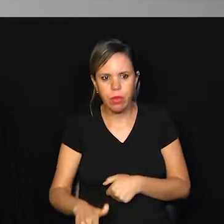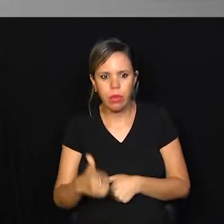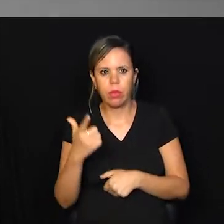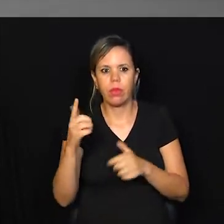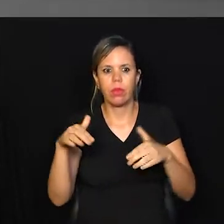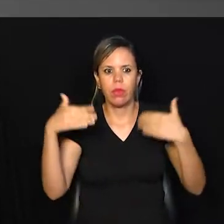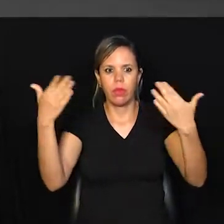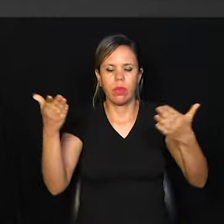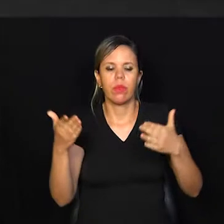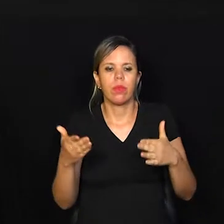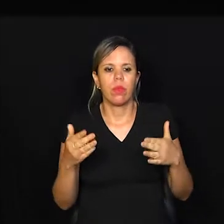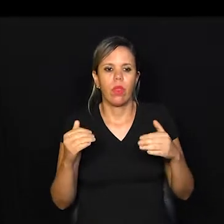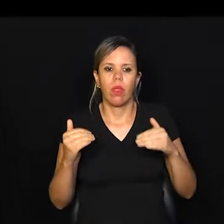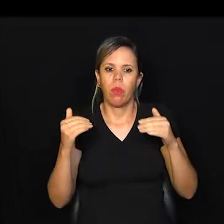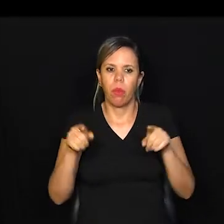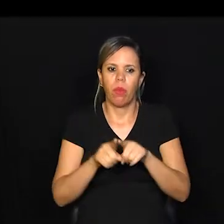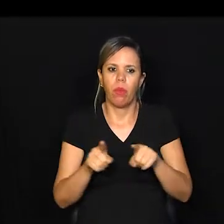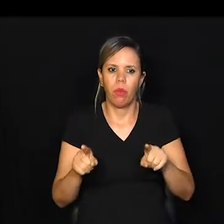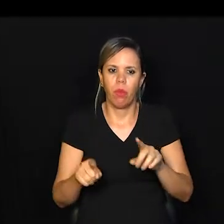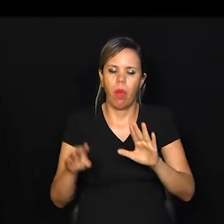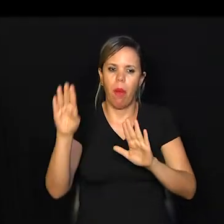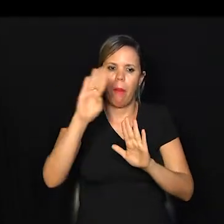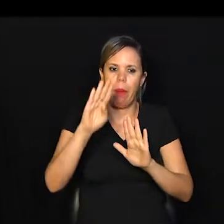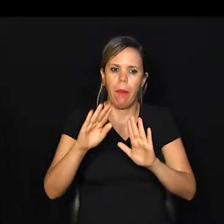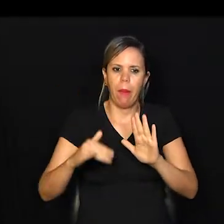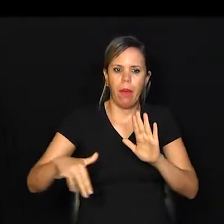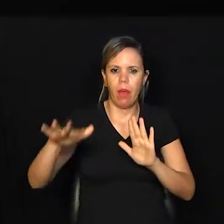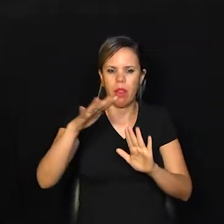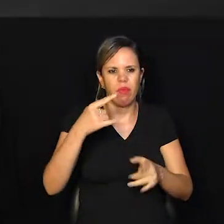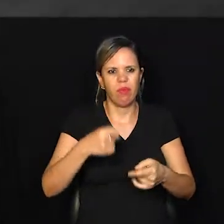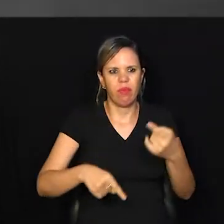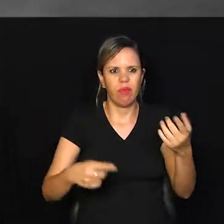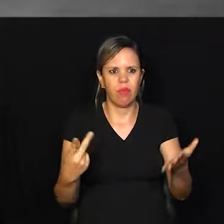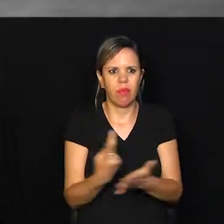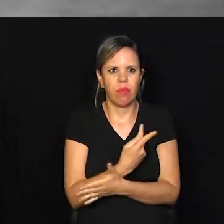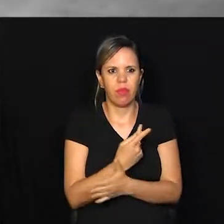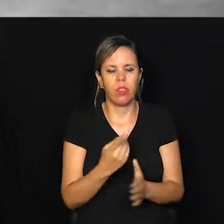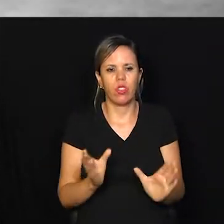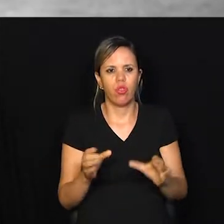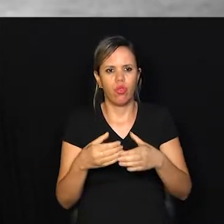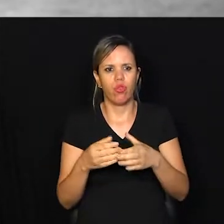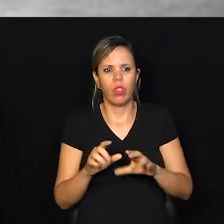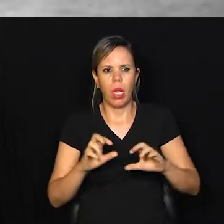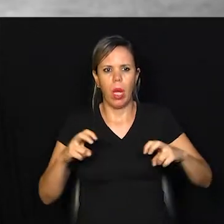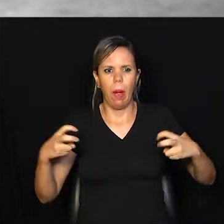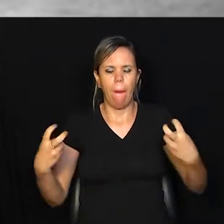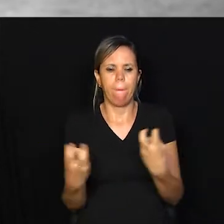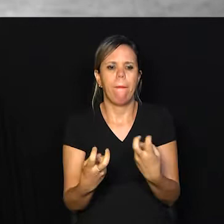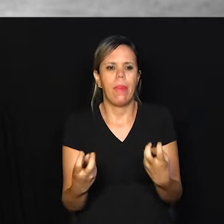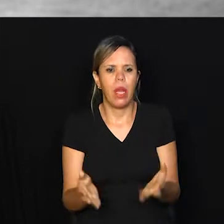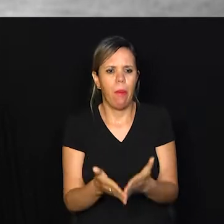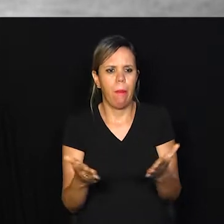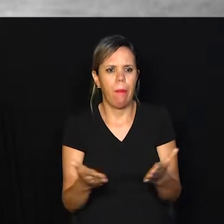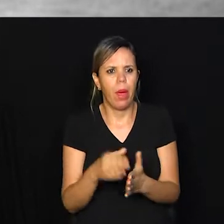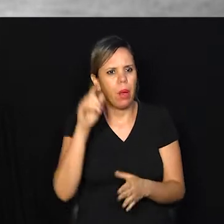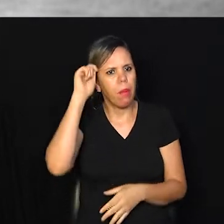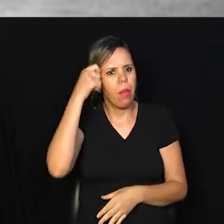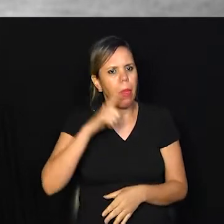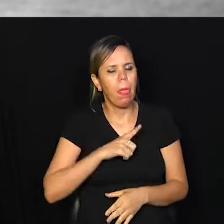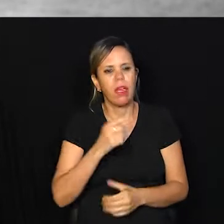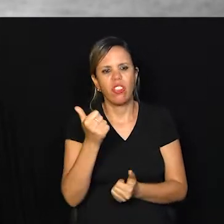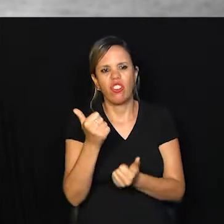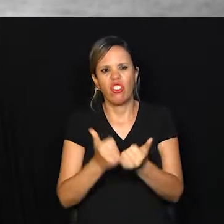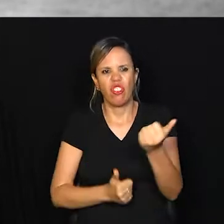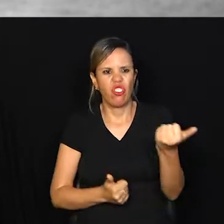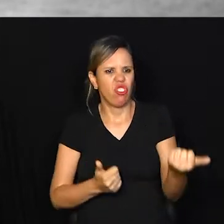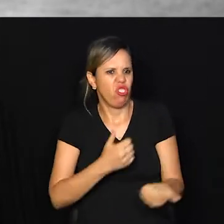nas estruturas de poder, mas acima da hierarquia. Não faz sentido um clube que a maioria da sua torcida é pobre, negra, ter uma diretoria